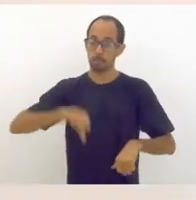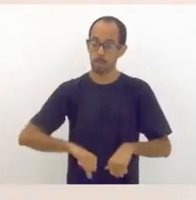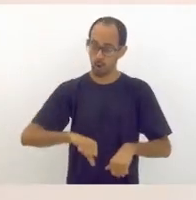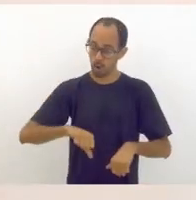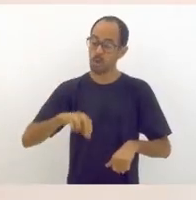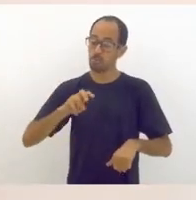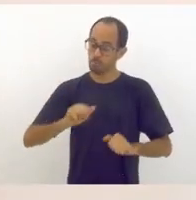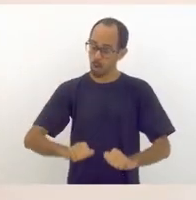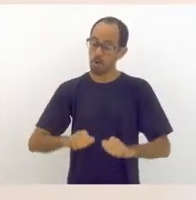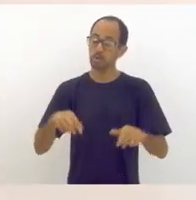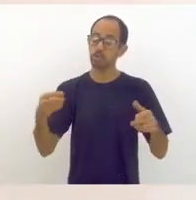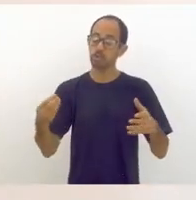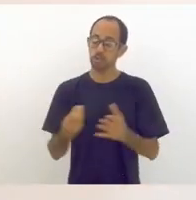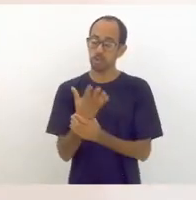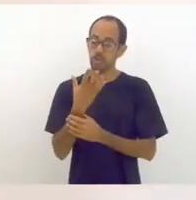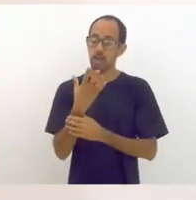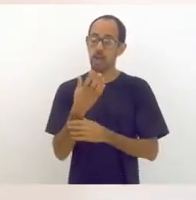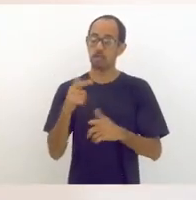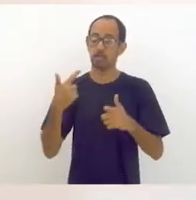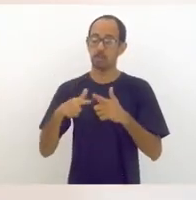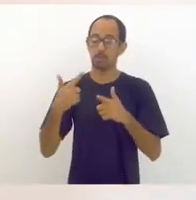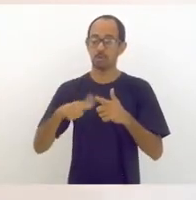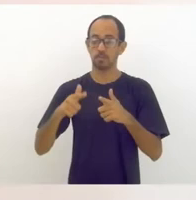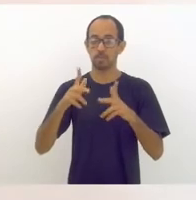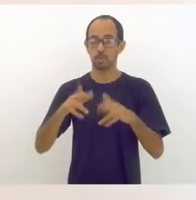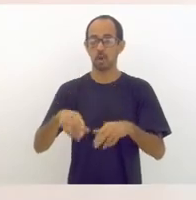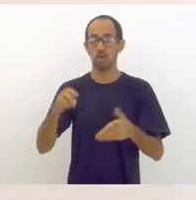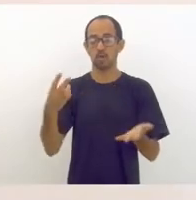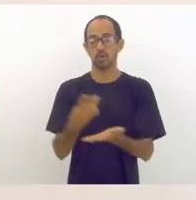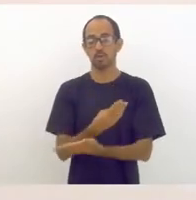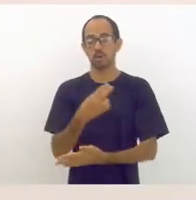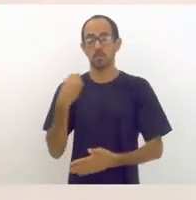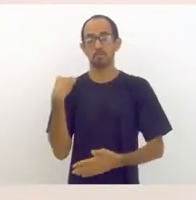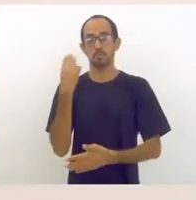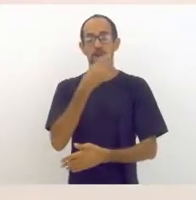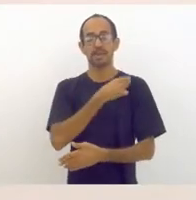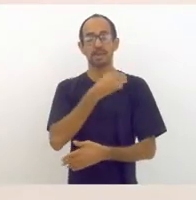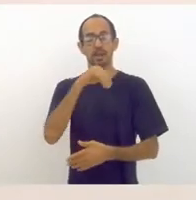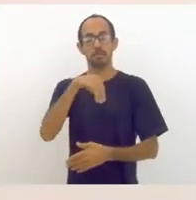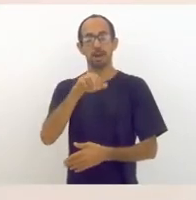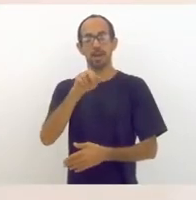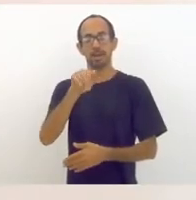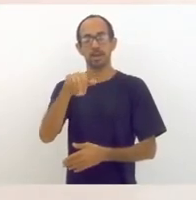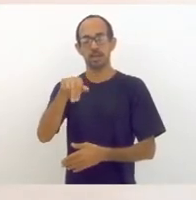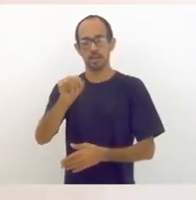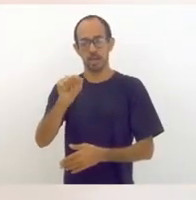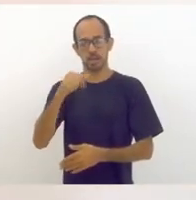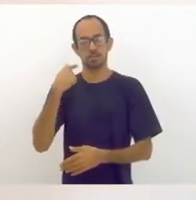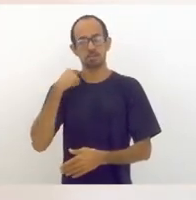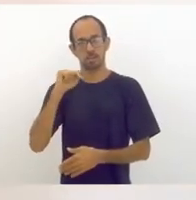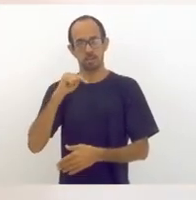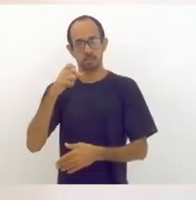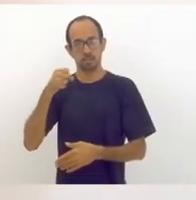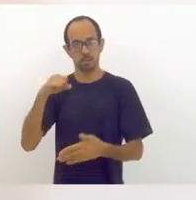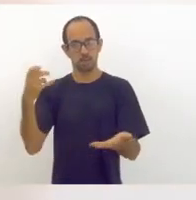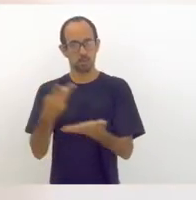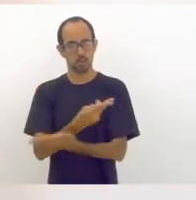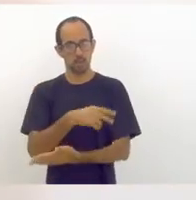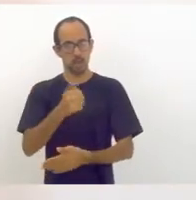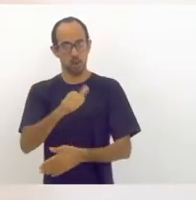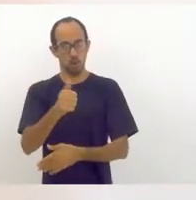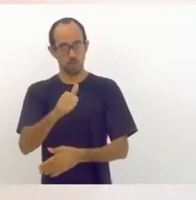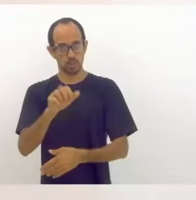podem levar a desastres como o que houve em Mariana, se aquela pilha de refúgio cair no Paraíba, são 11 milhões de pessoas sem